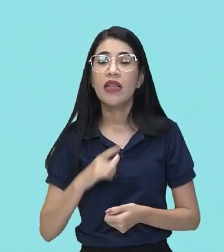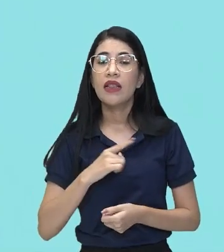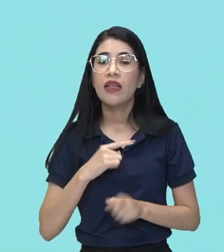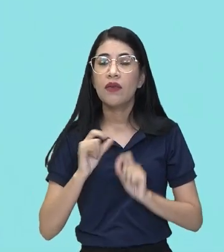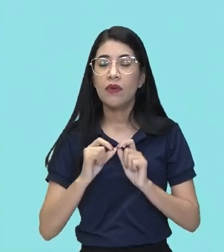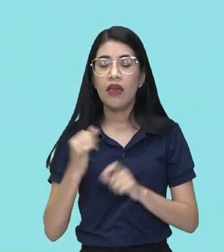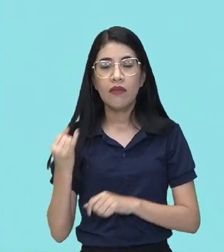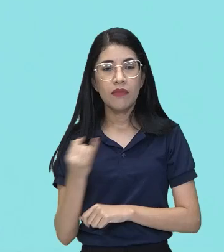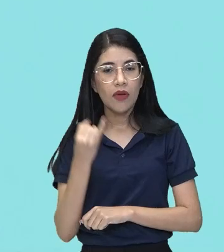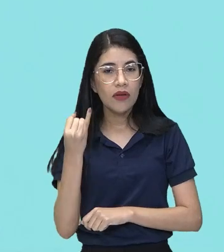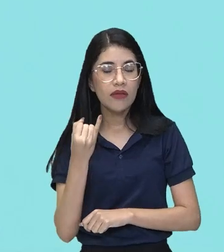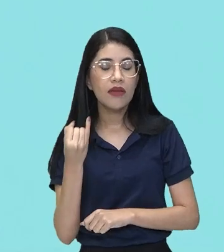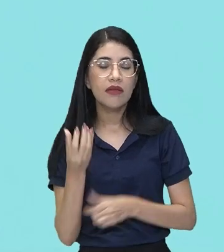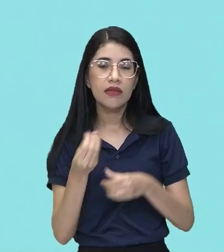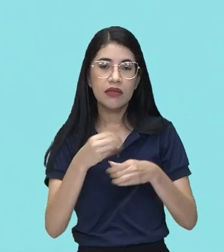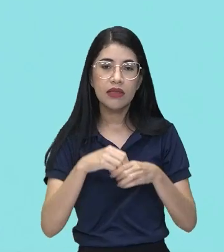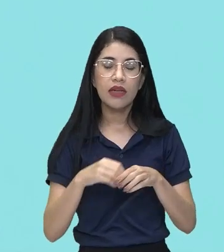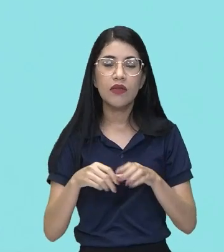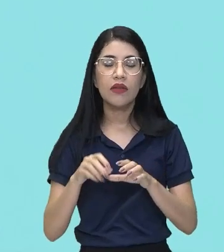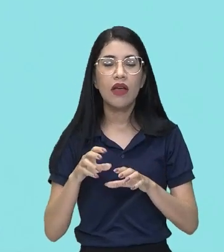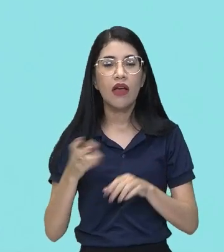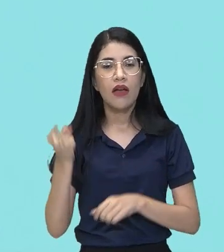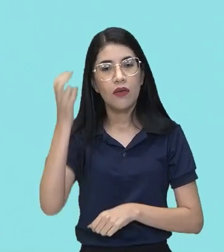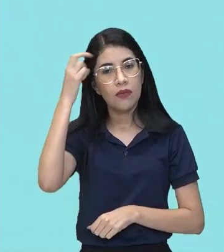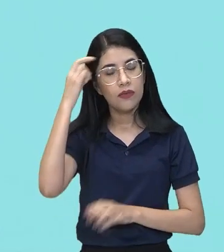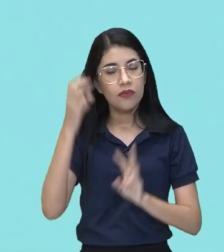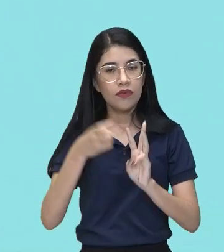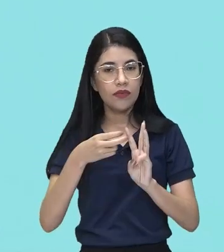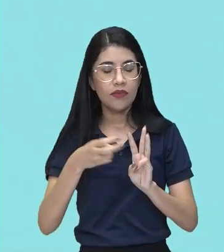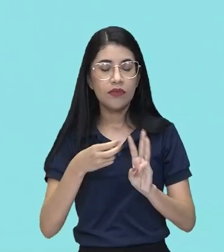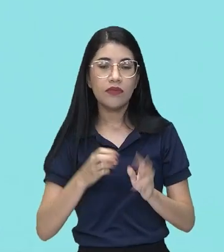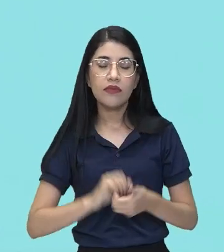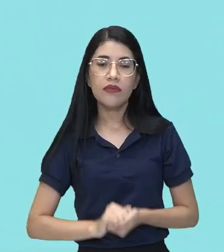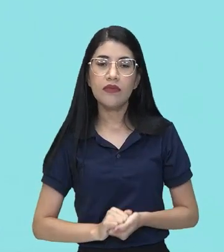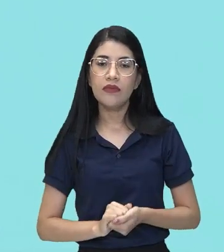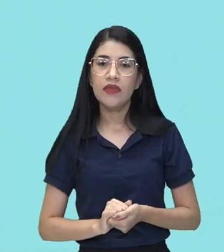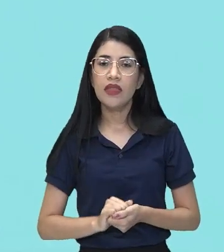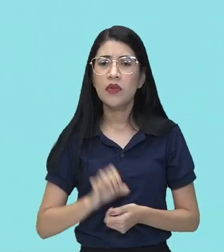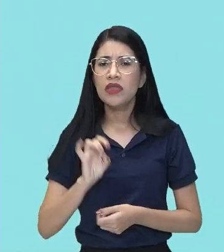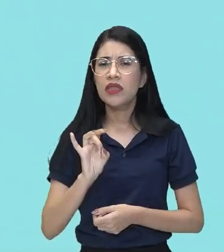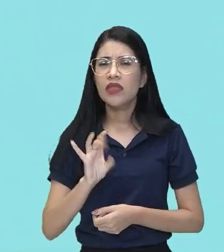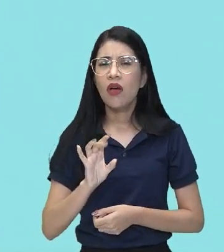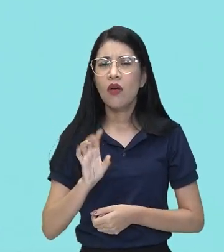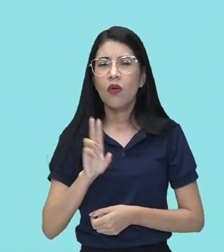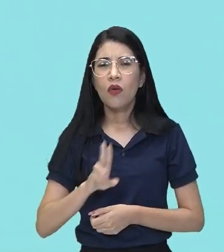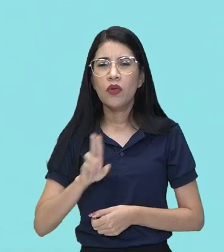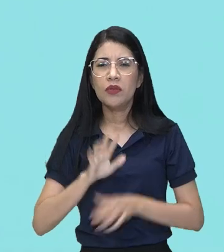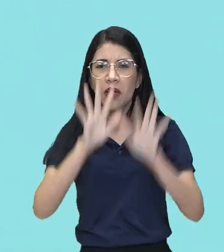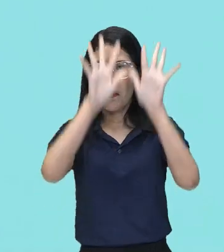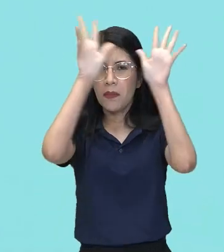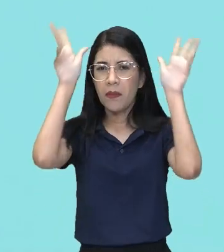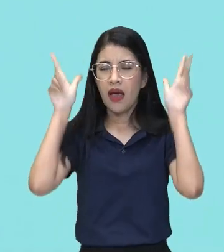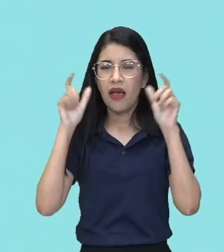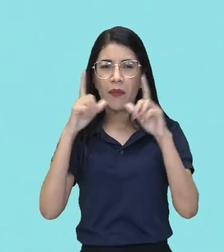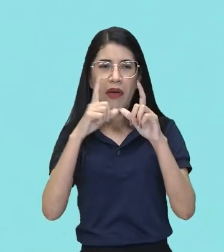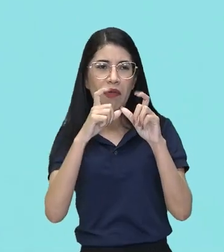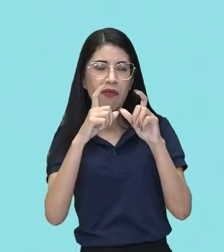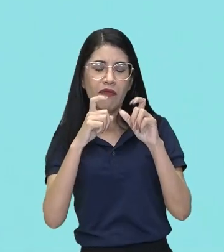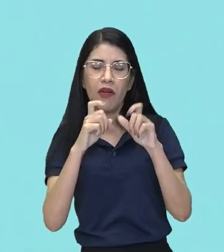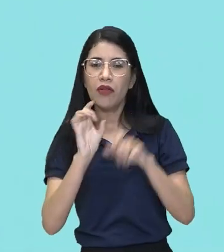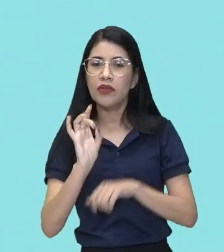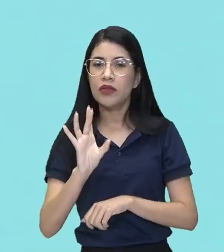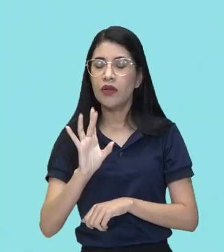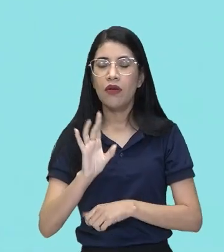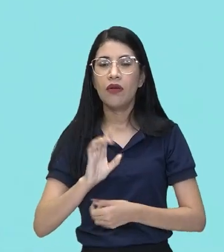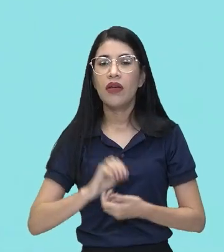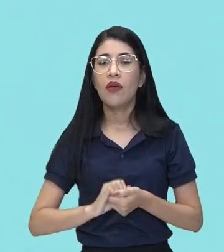extrema importância dentro da cultura indígena. E a partir do momento que eu uso esse cocar só para ficar bonitinho, só para tirar uma foto, fazer uma pose,